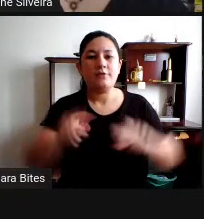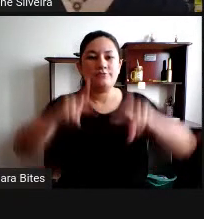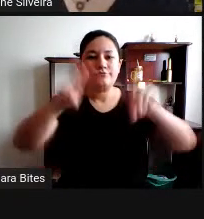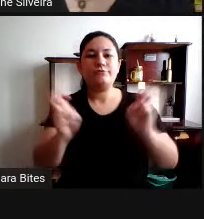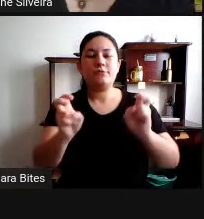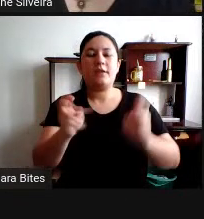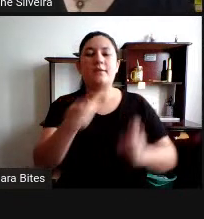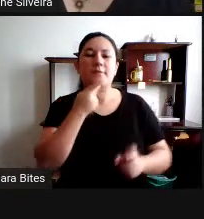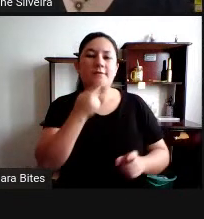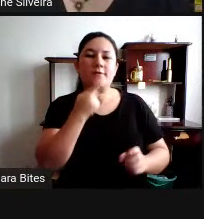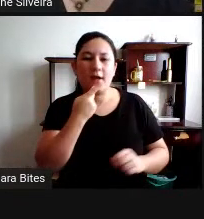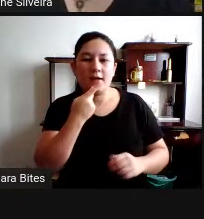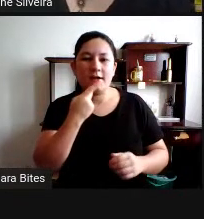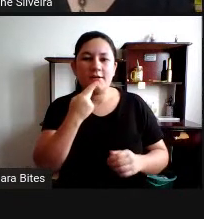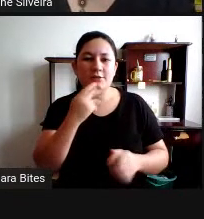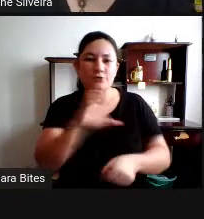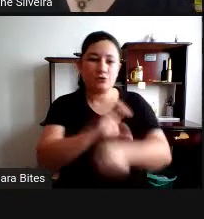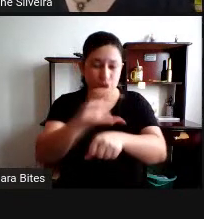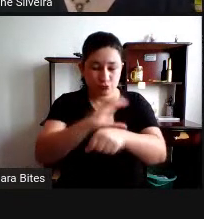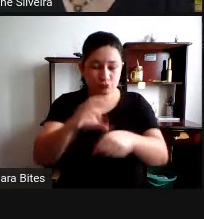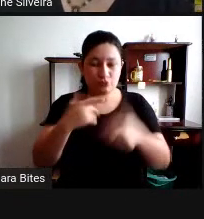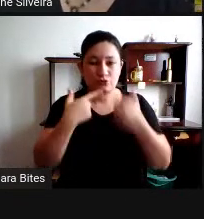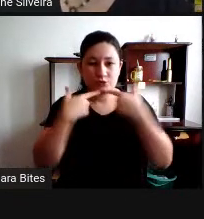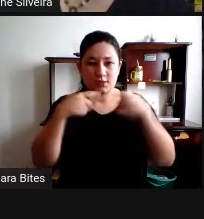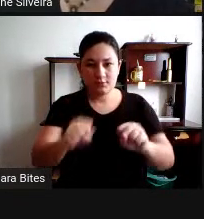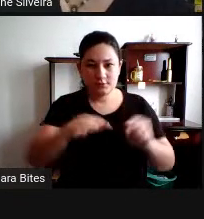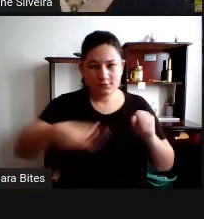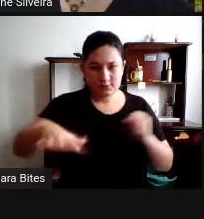do linguista, eu vou me dedicar unicamente